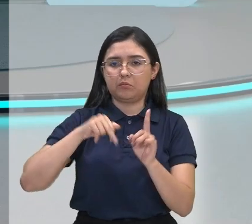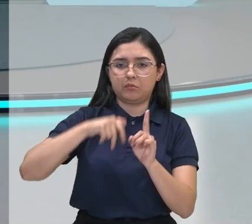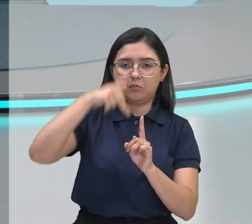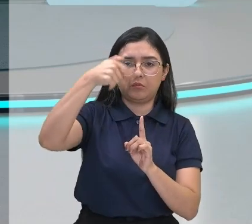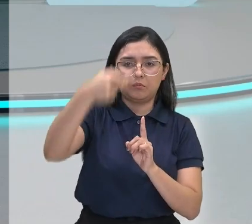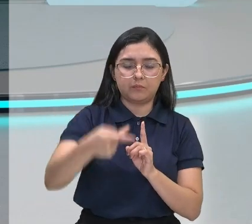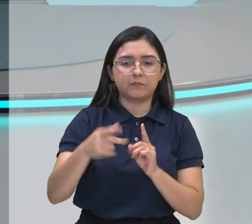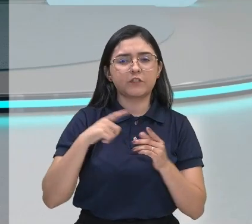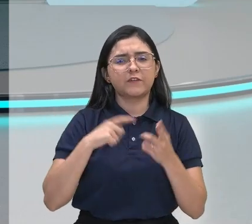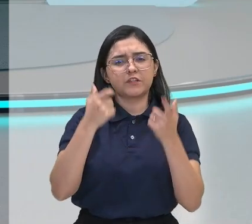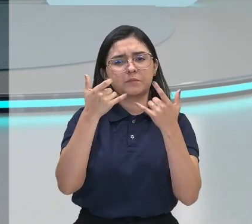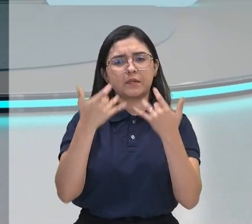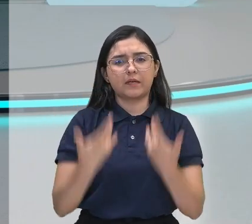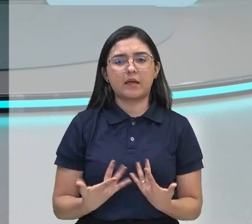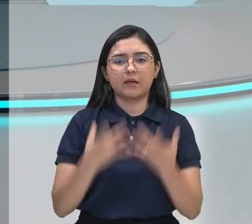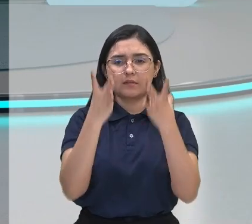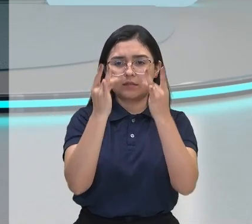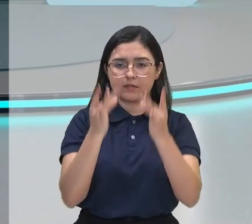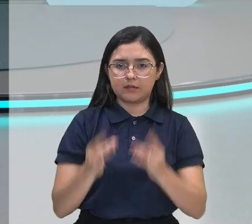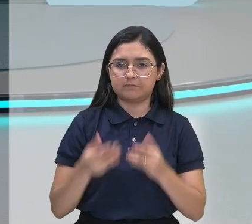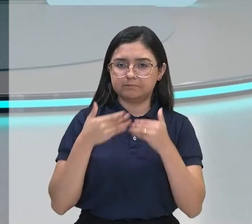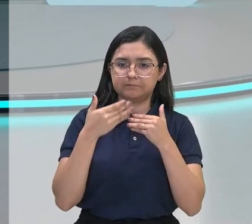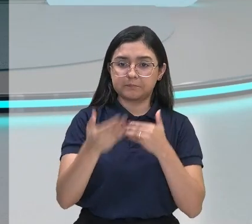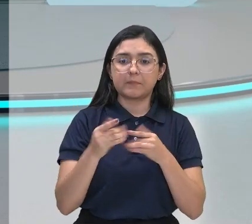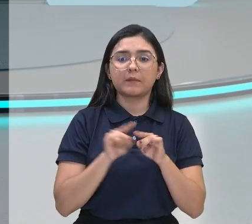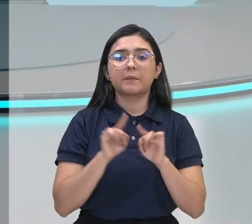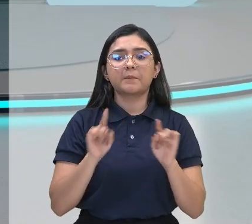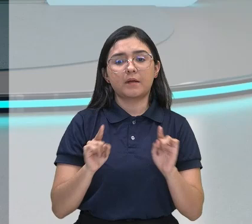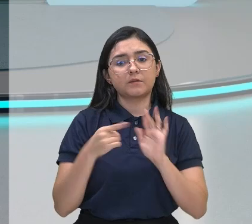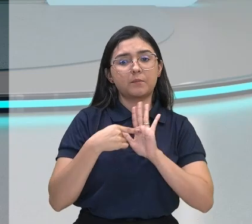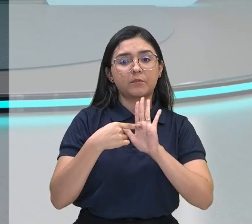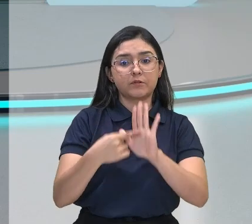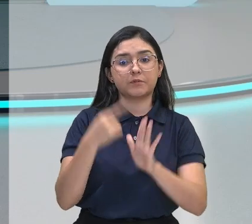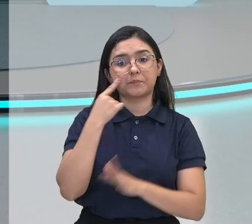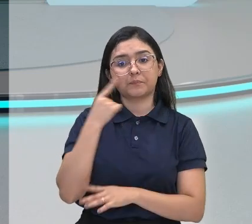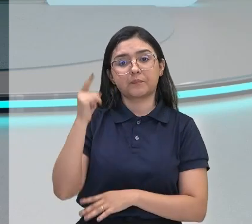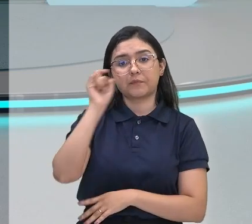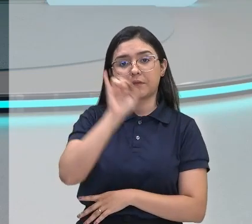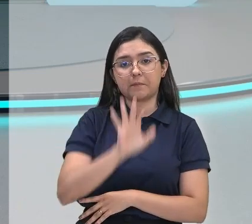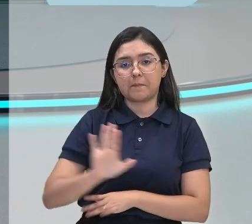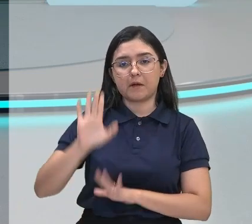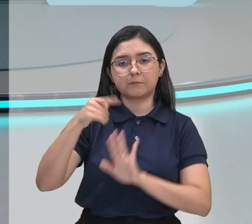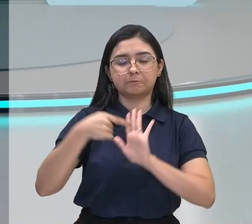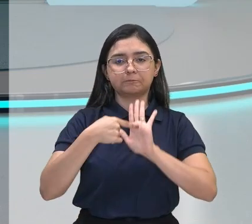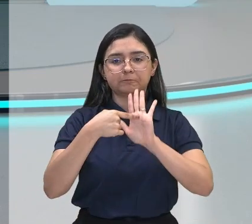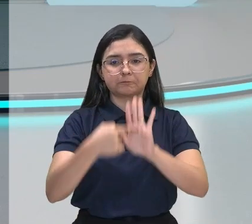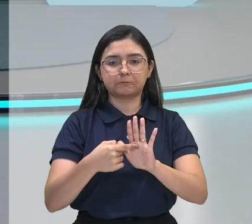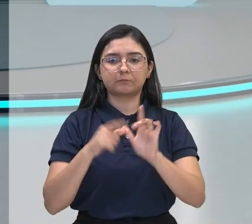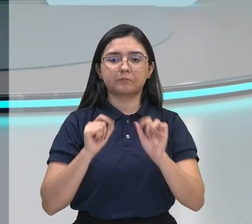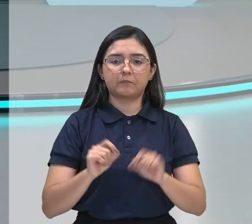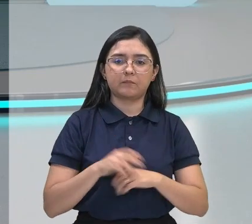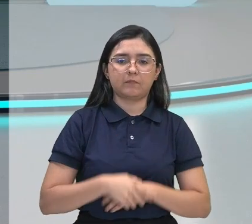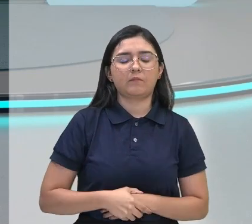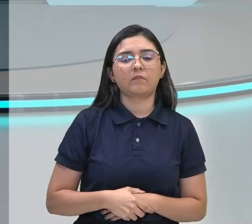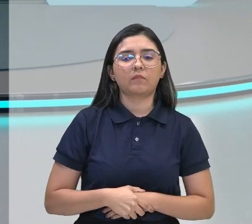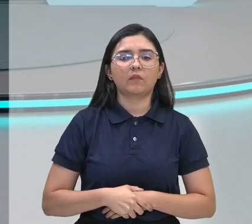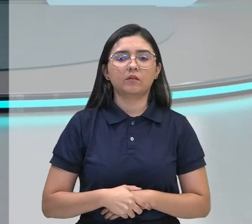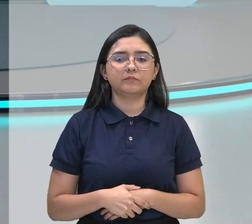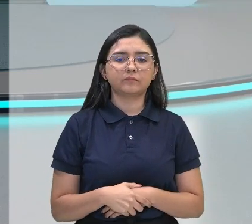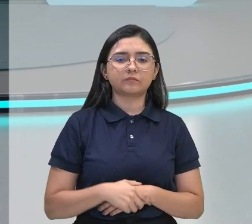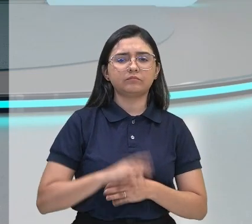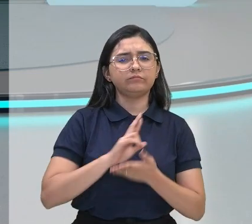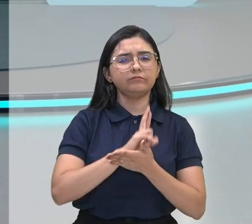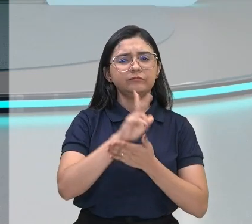aspectos ao longo das cartelas. Mas os saltos são esses que aparecem aqui nas imagens para nós: o salto com vara, o salto em altura,